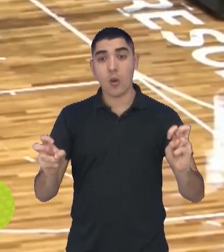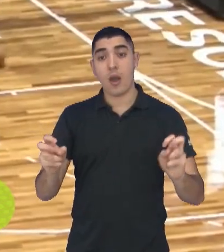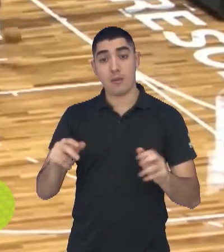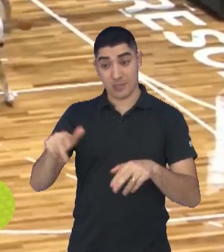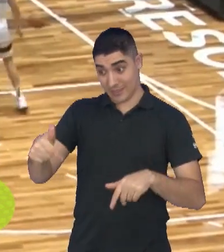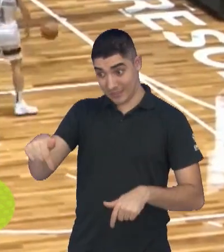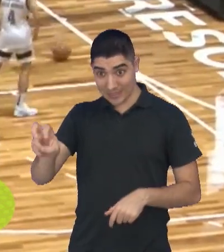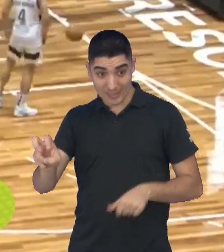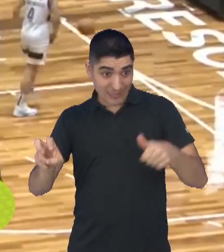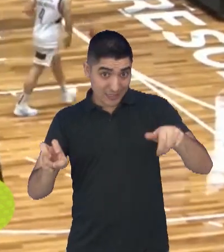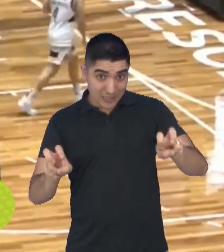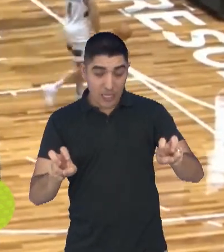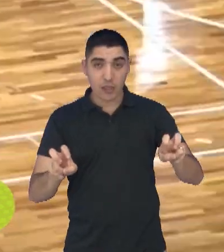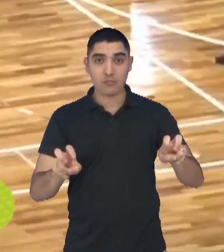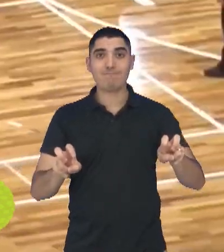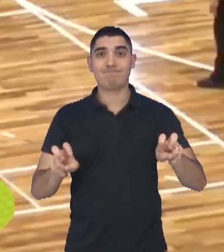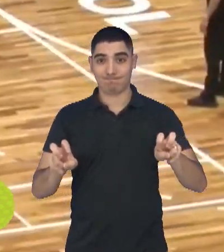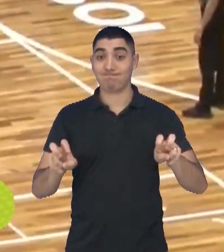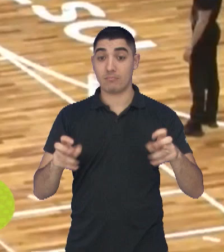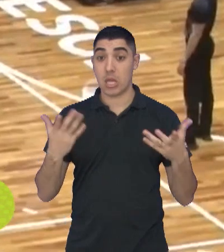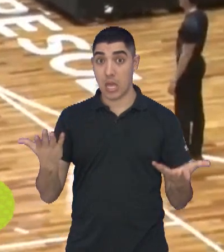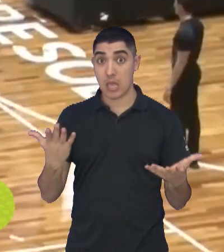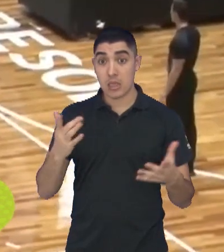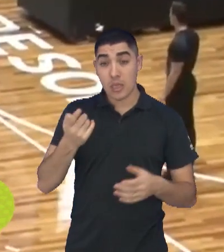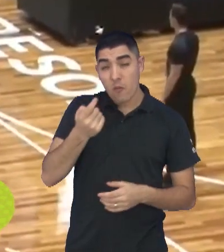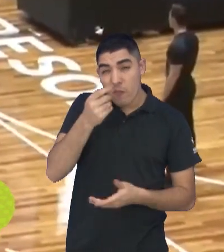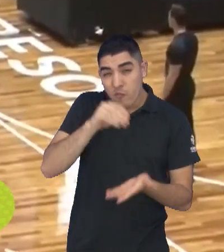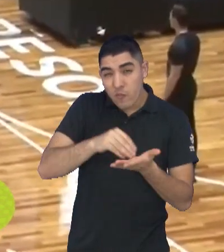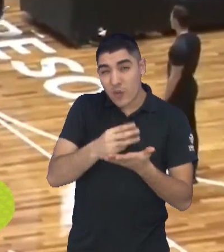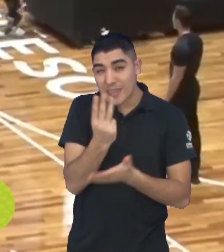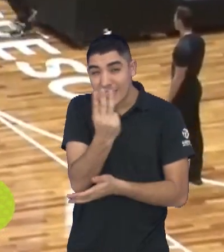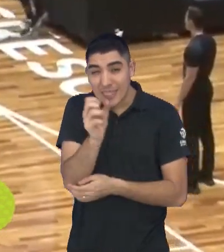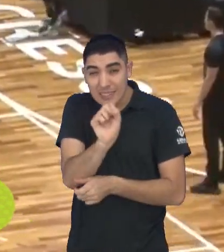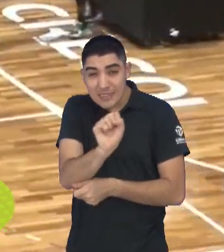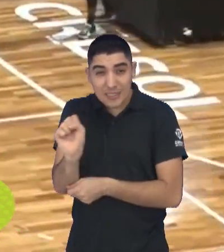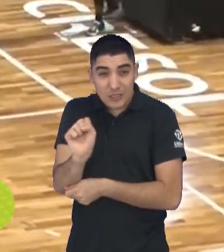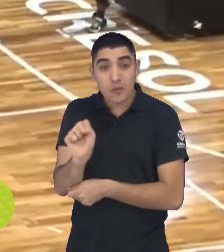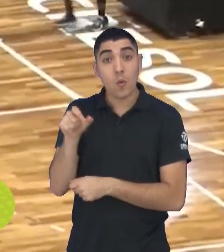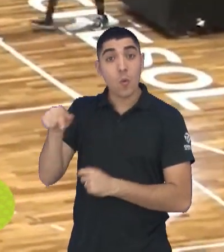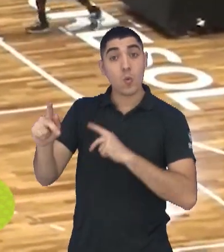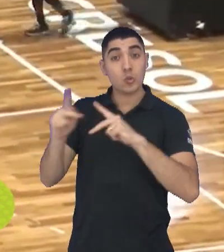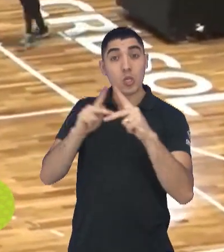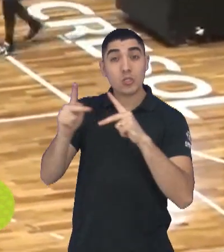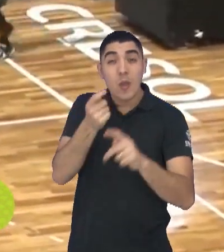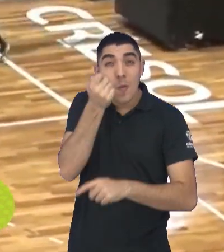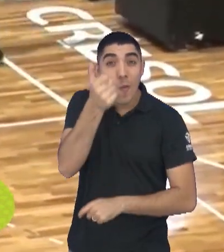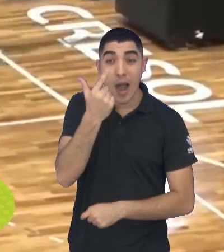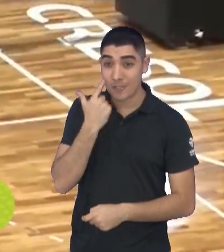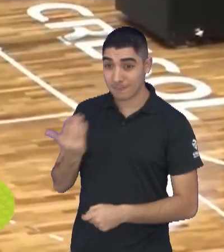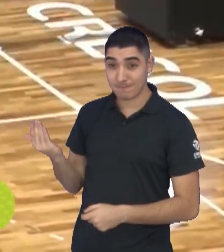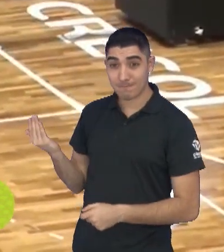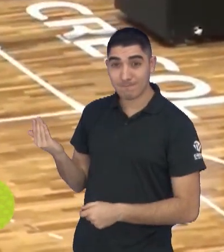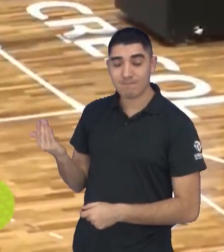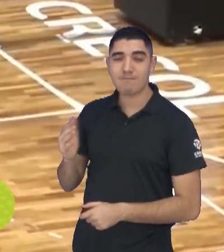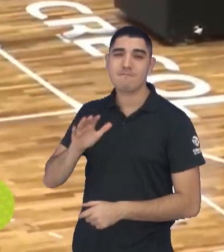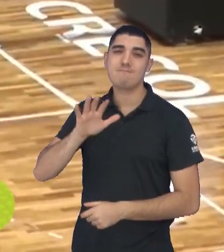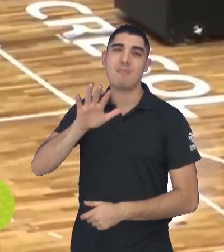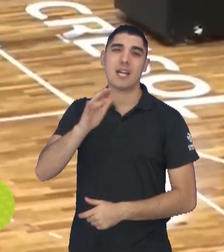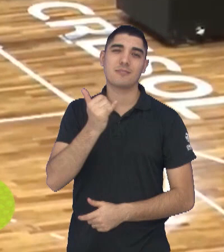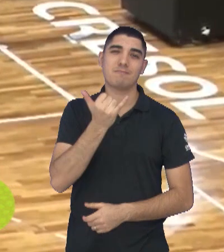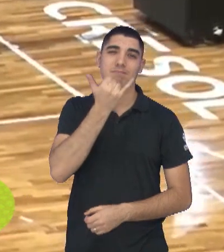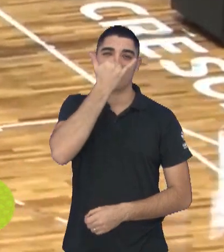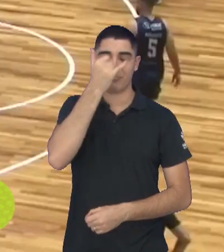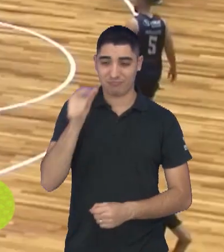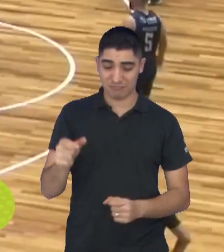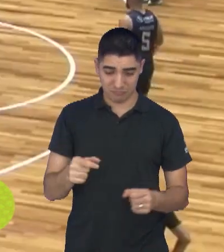de 3 para cada lado. Restando 33 segundos, o São José teve a chance com Augusto, mas essa deu